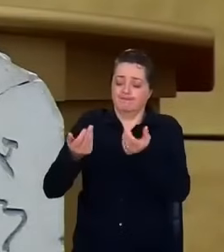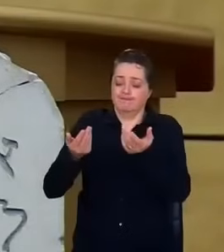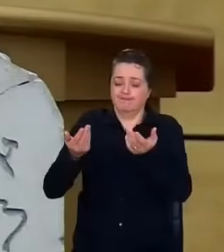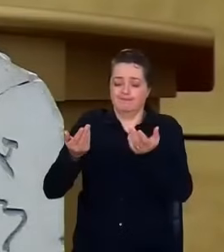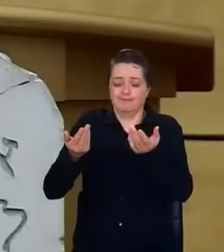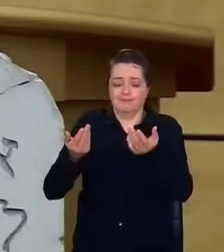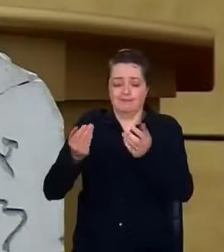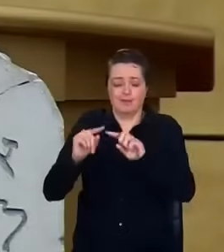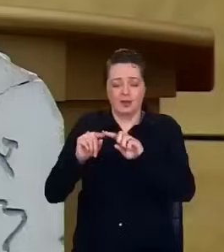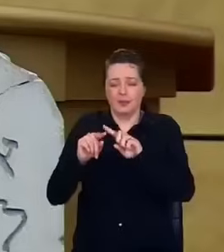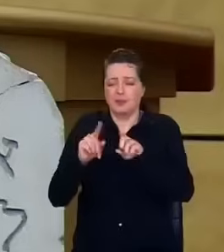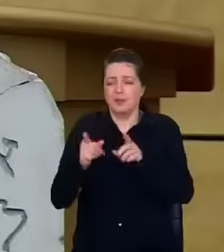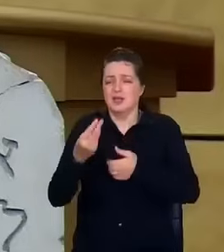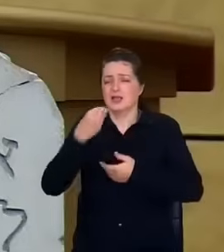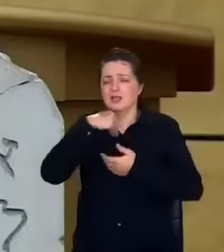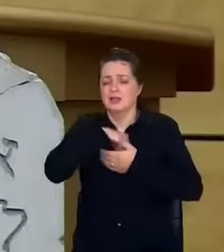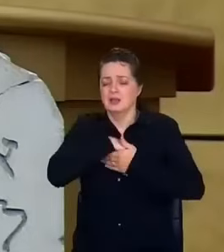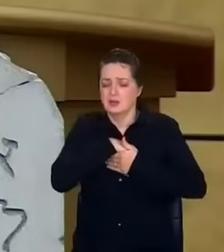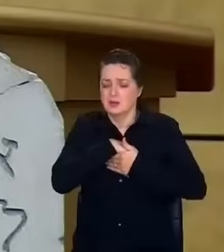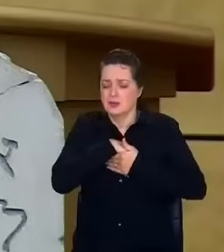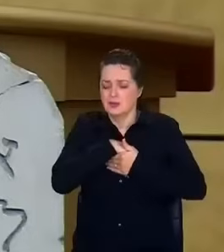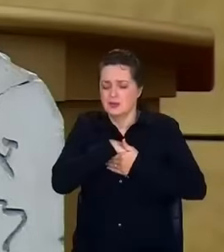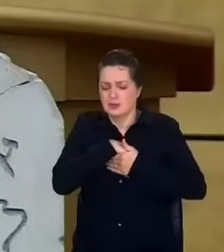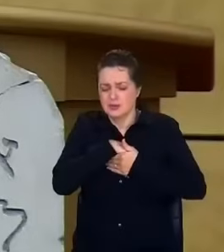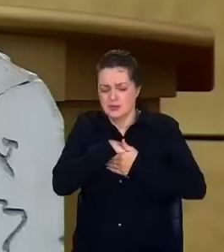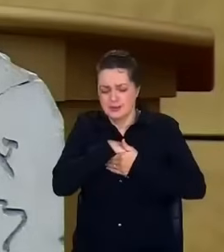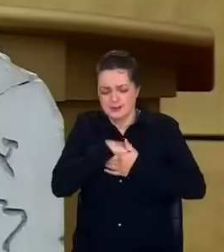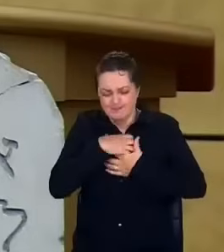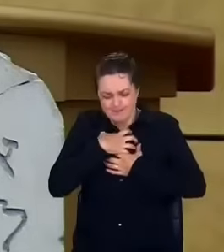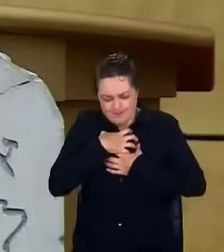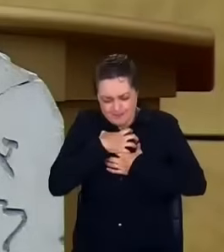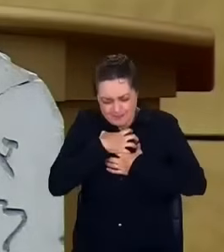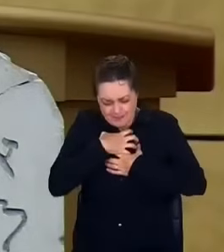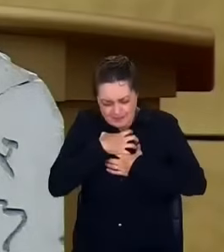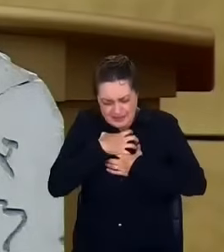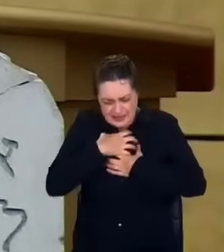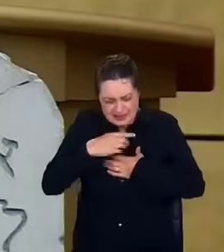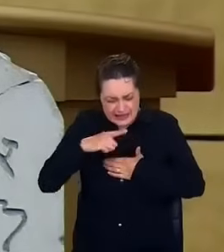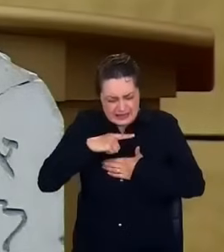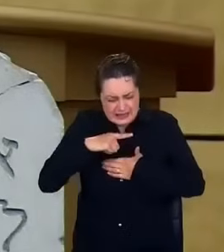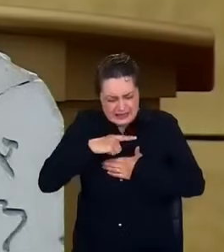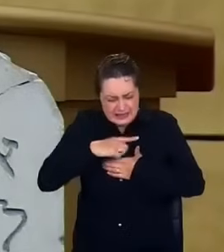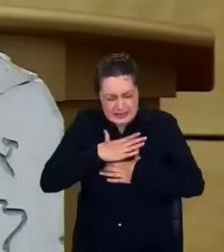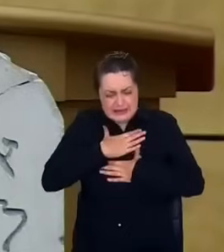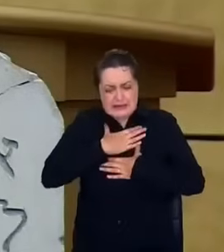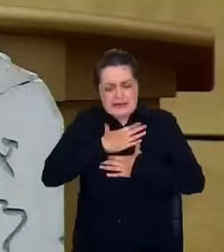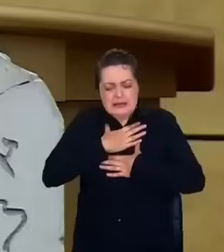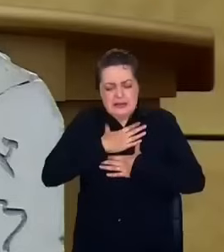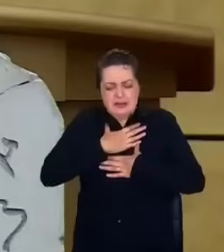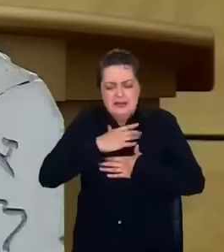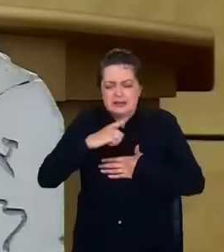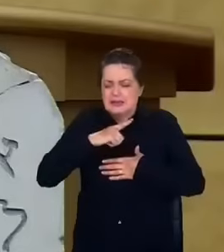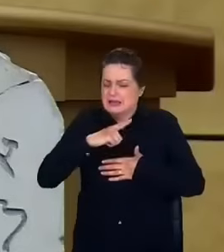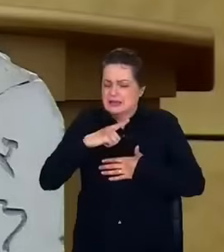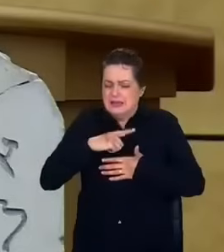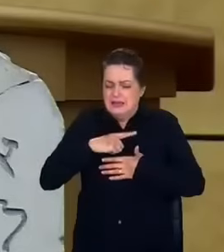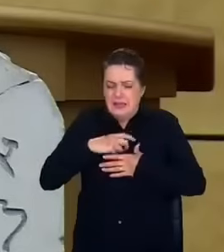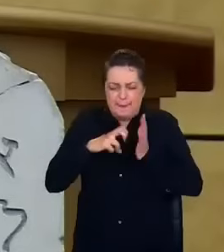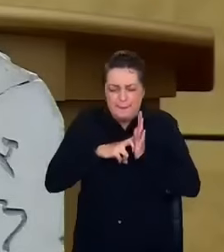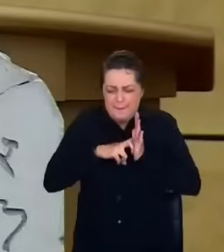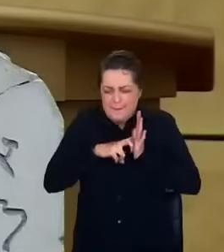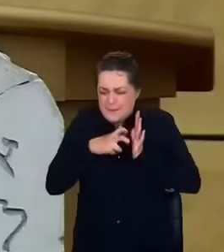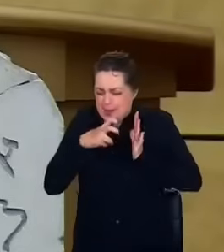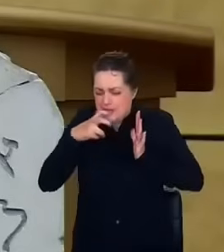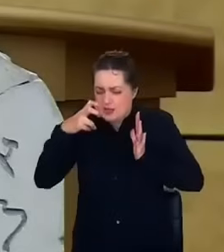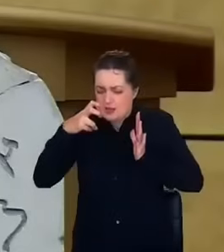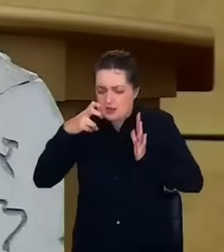mas dentro dela há um sufoco, há um grito, que